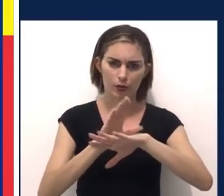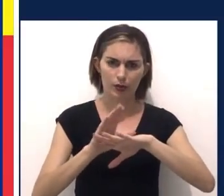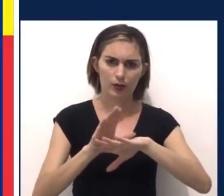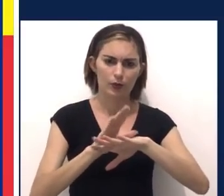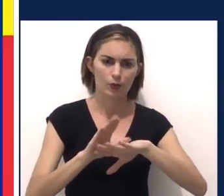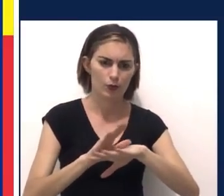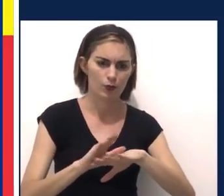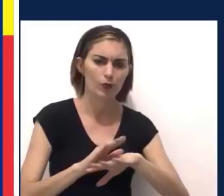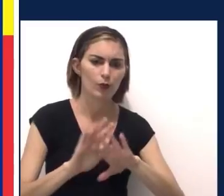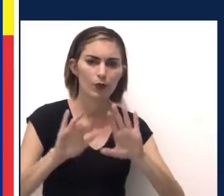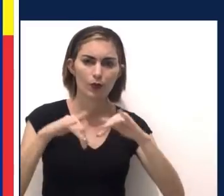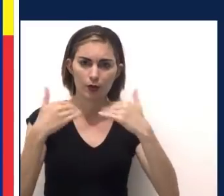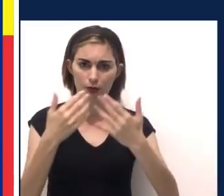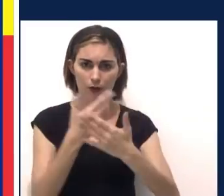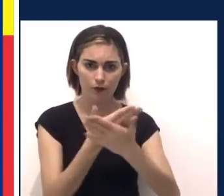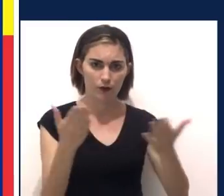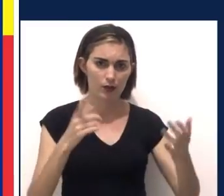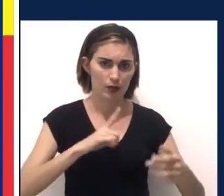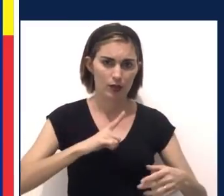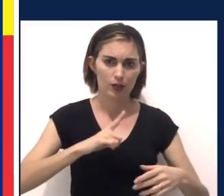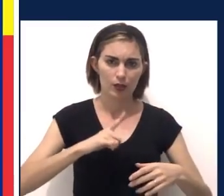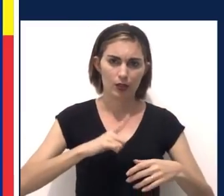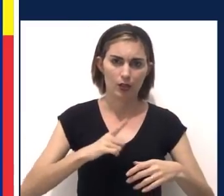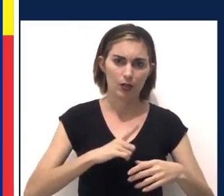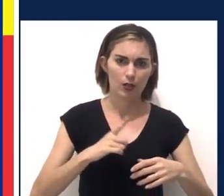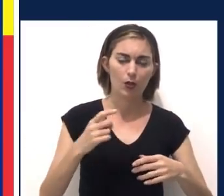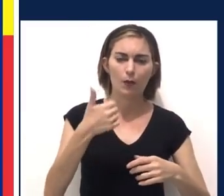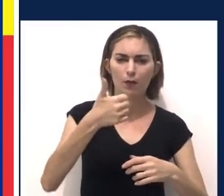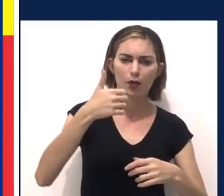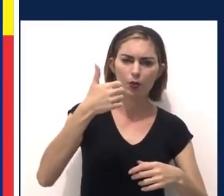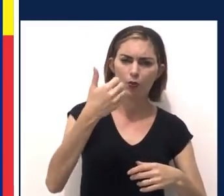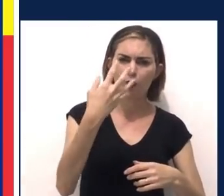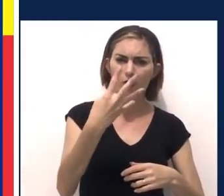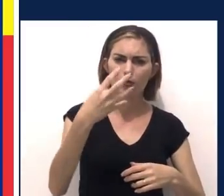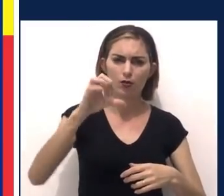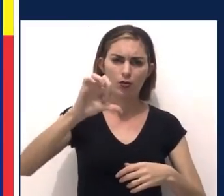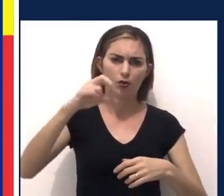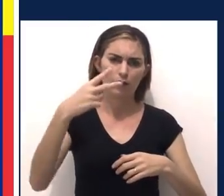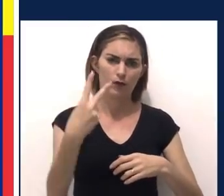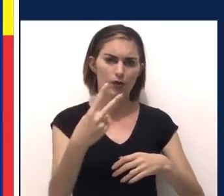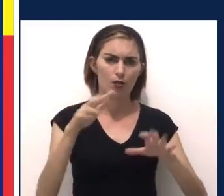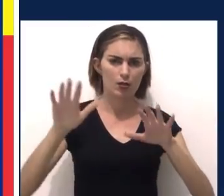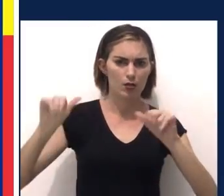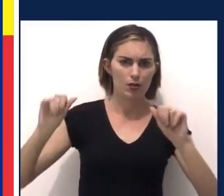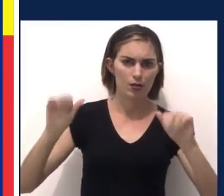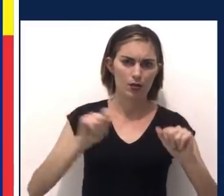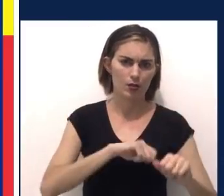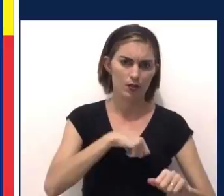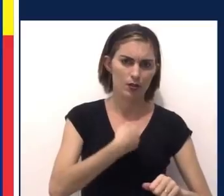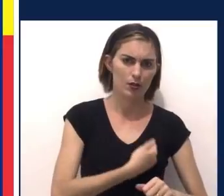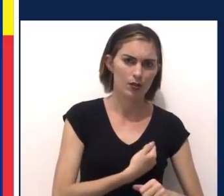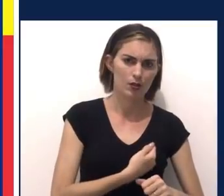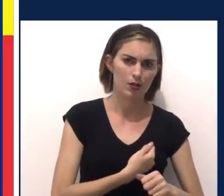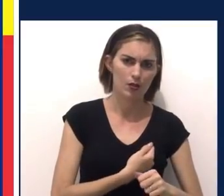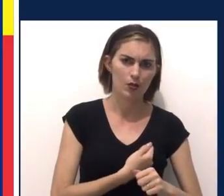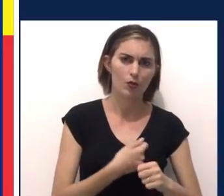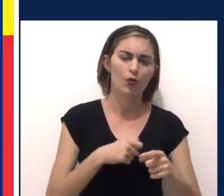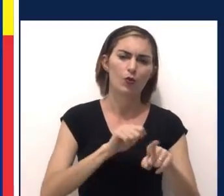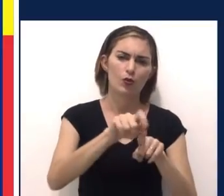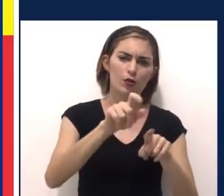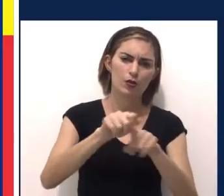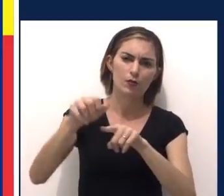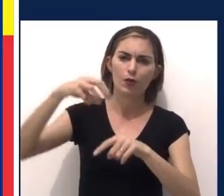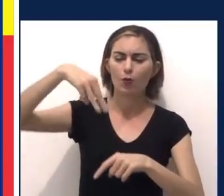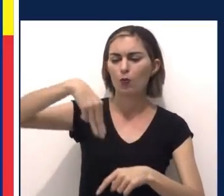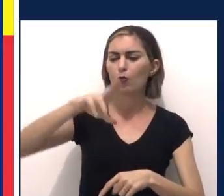Portugal. Então aí vocês vão ter, em 1492, Espanha, vai haver o quê? A